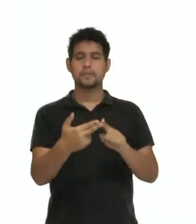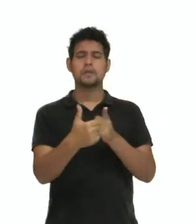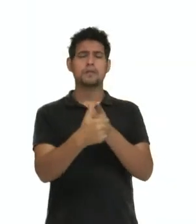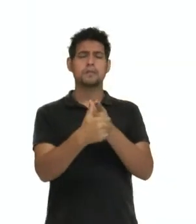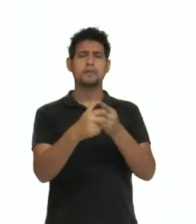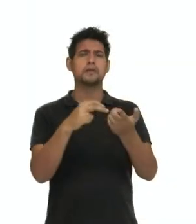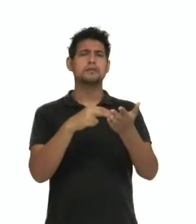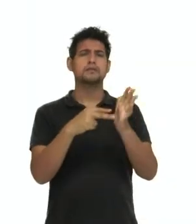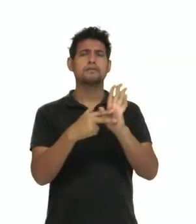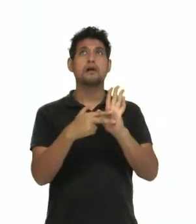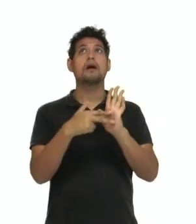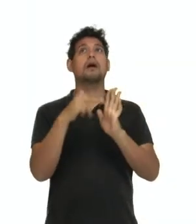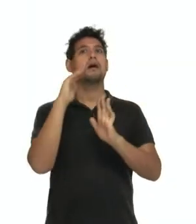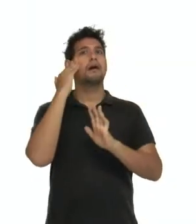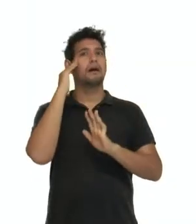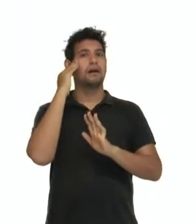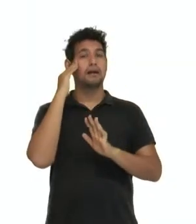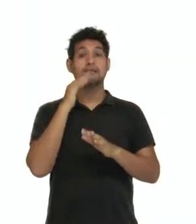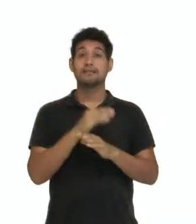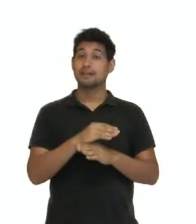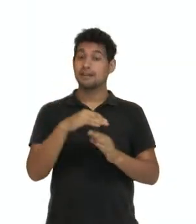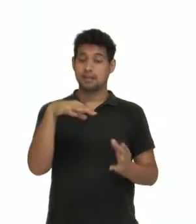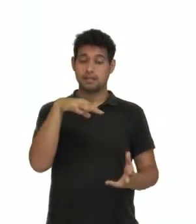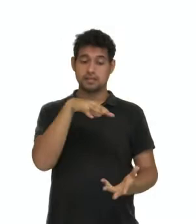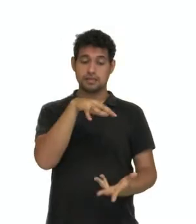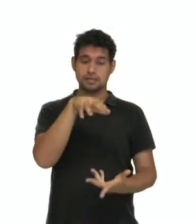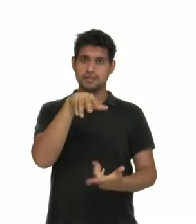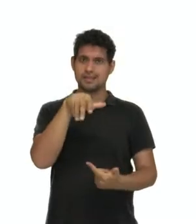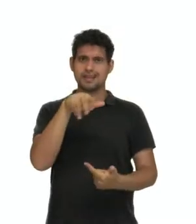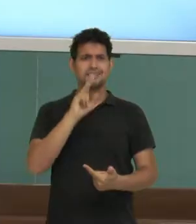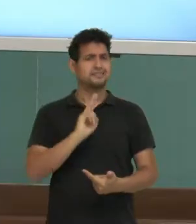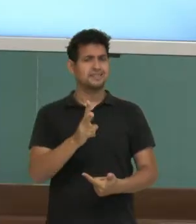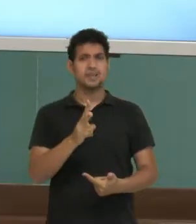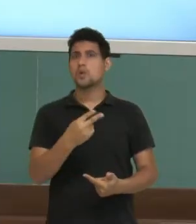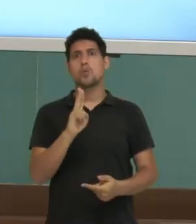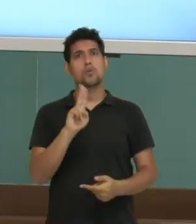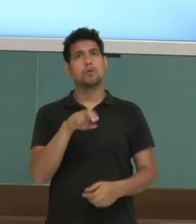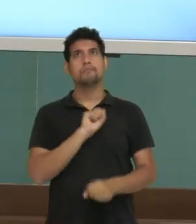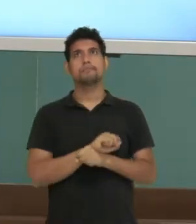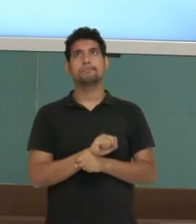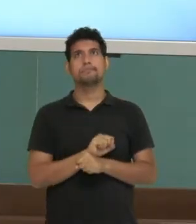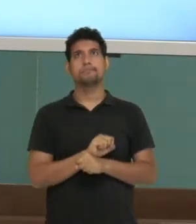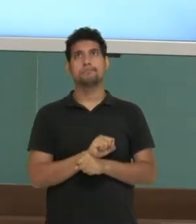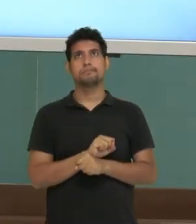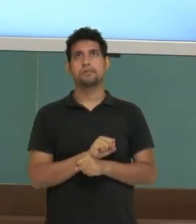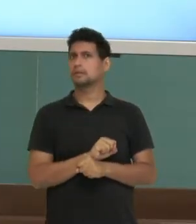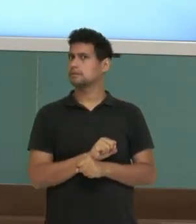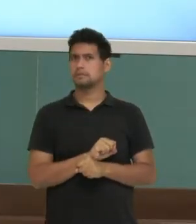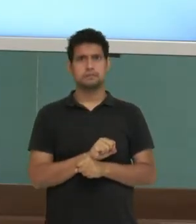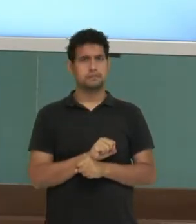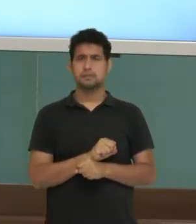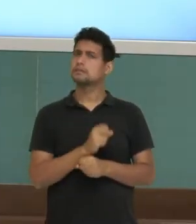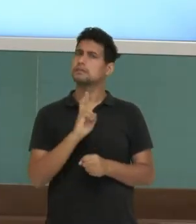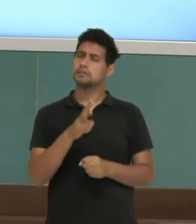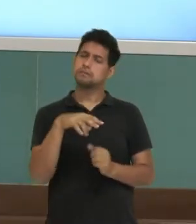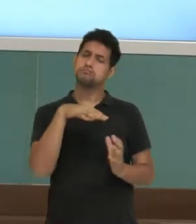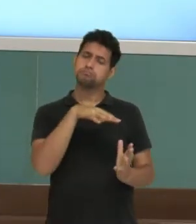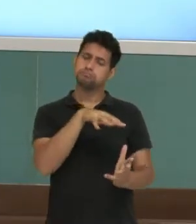é compreender que a Terra está em movimento. O nosso planeta não está parado, ele realiza